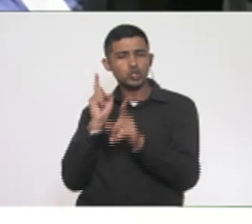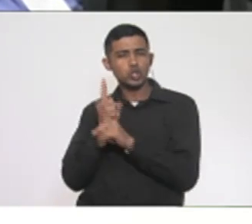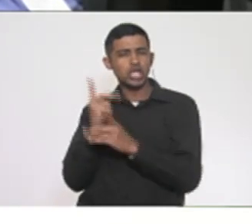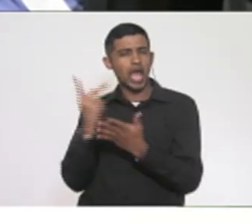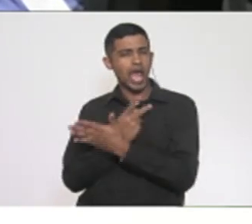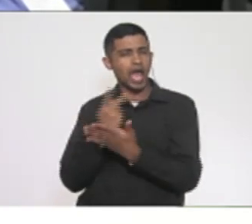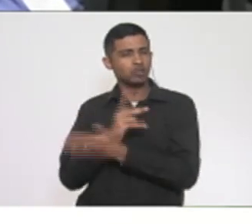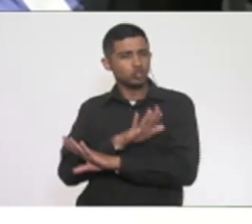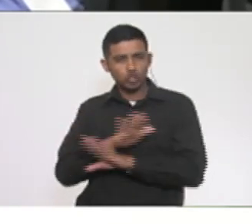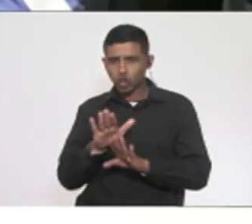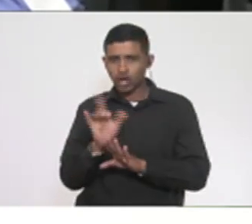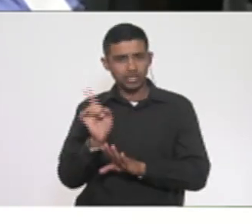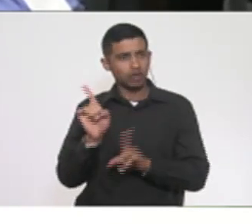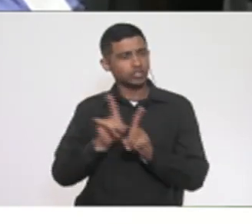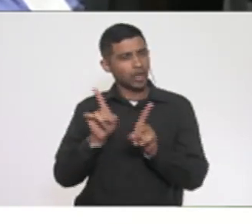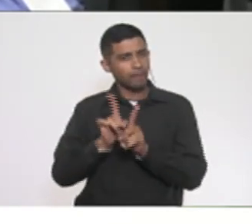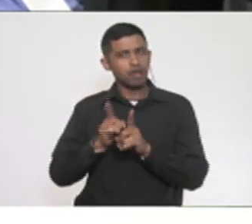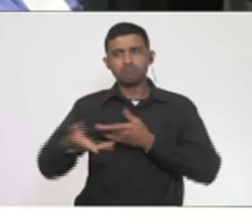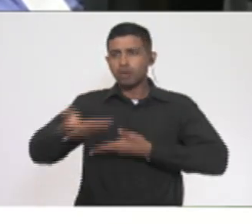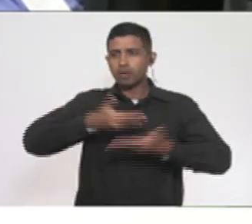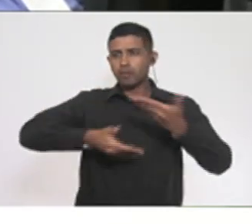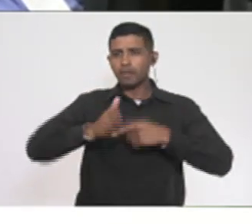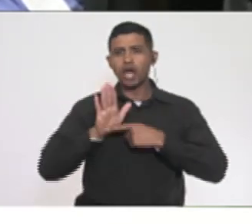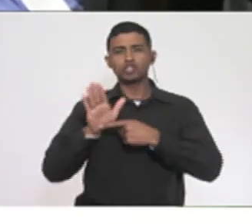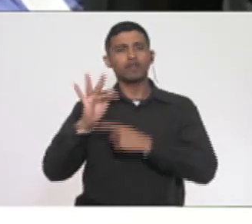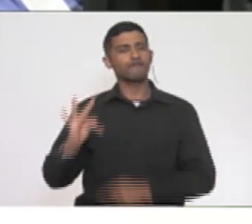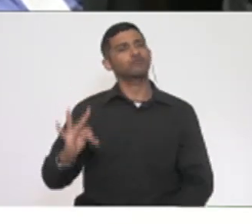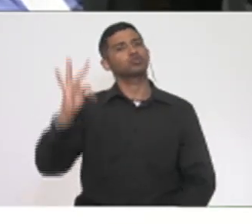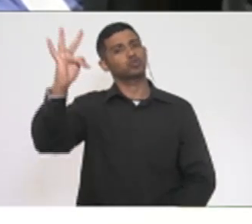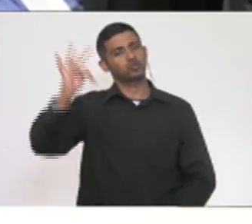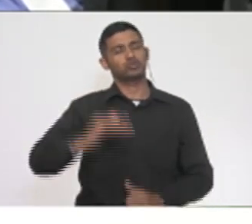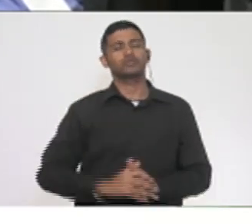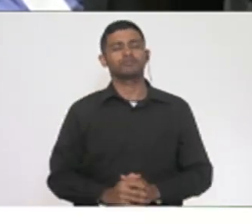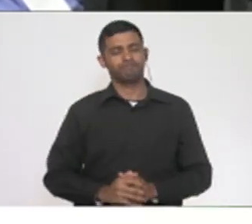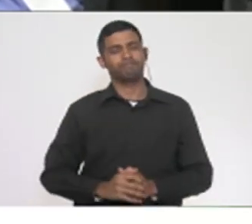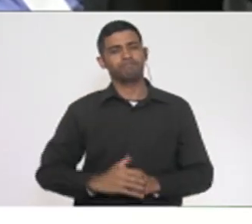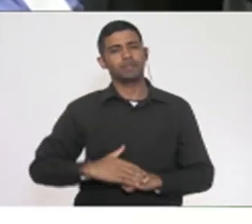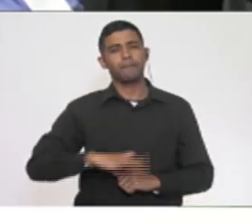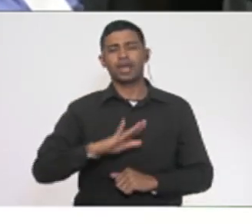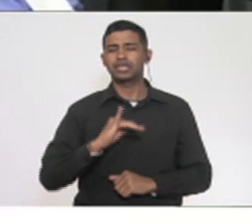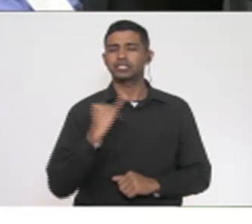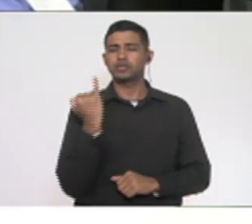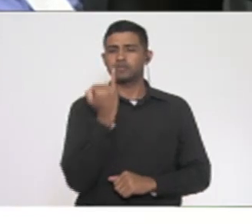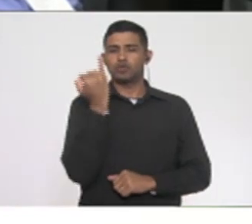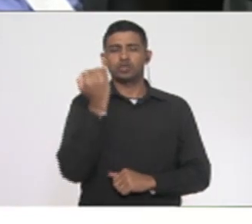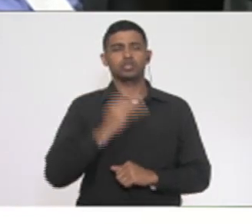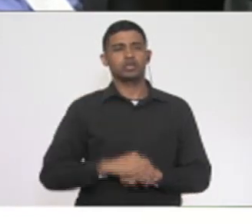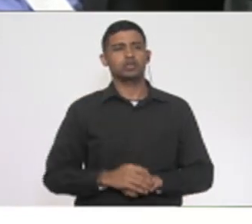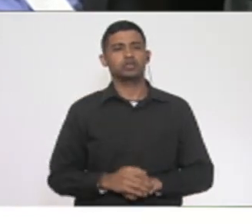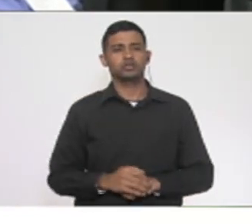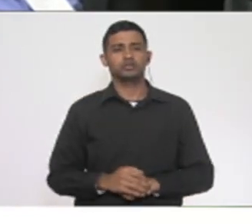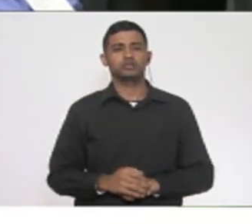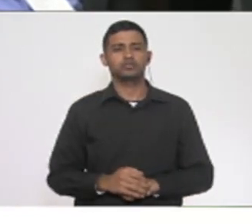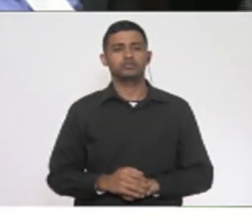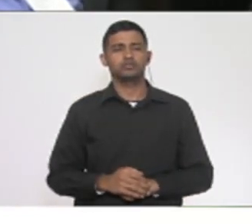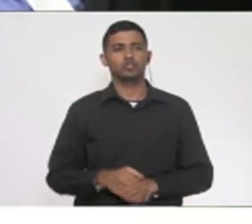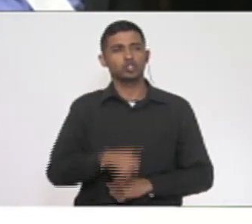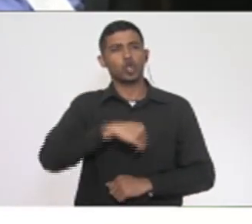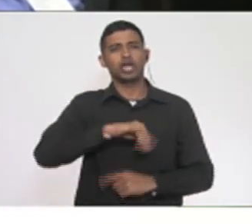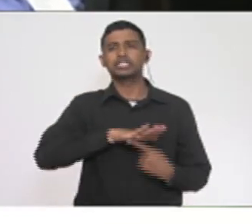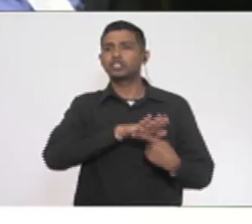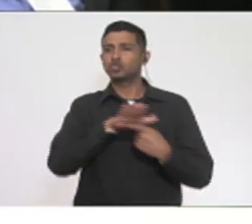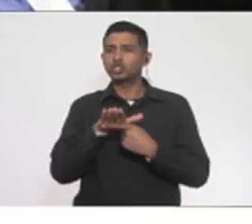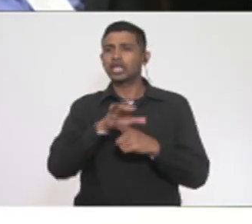acho que principalmente colaborar para o futuro. Eu acho que o mais importante que nós podemos deixar de contribuição para a